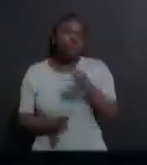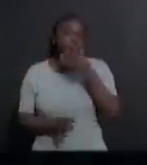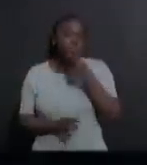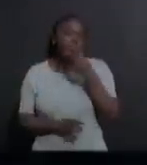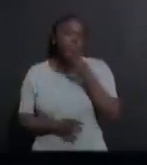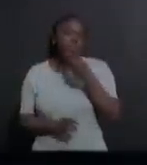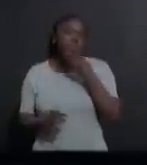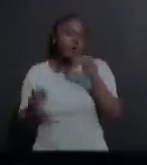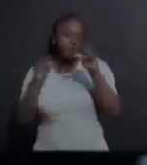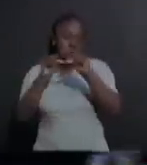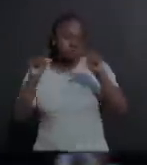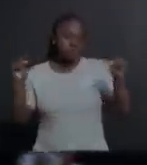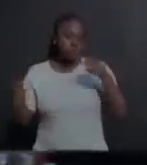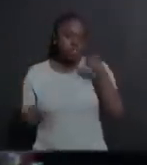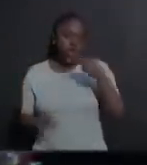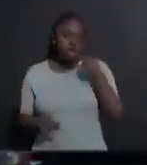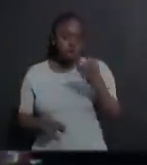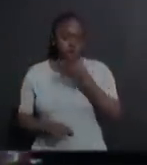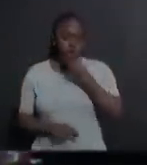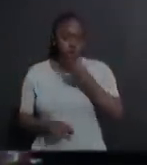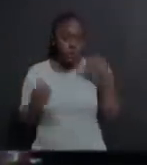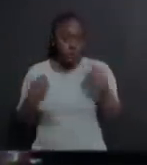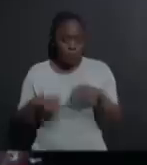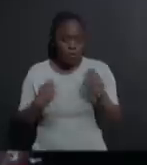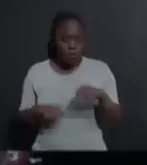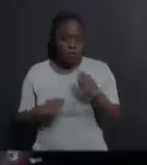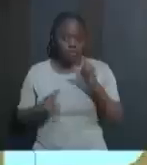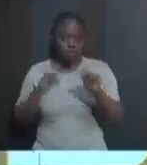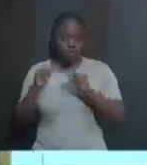todo homem tem que morrer vazio.